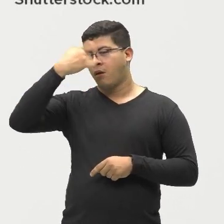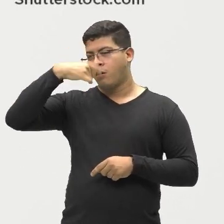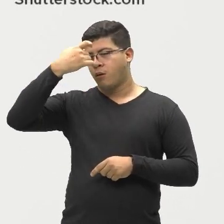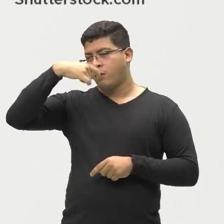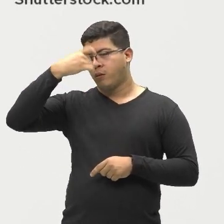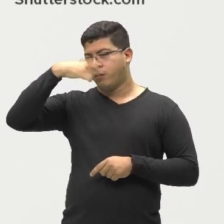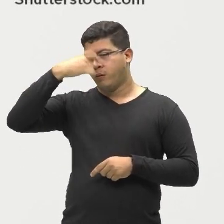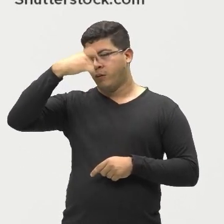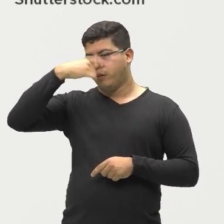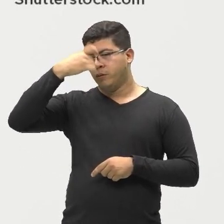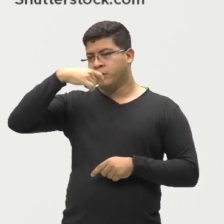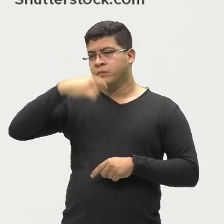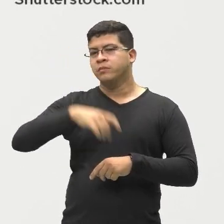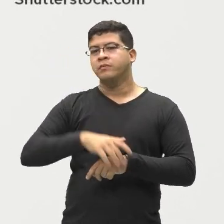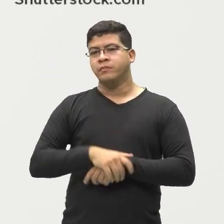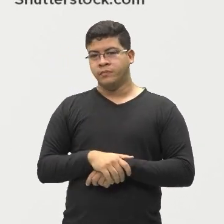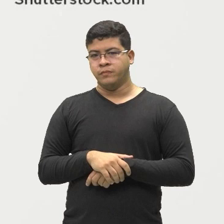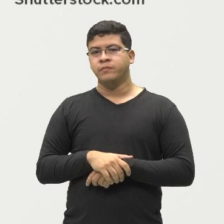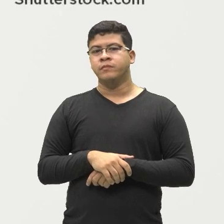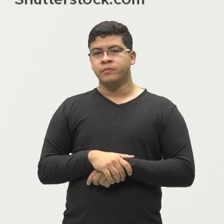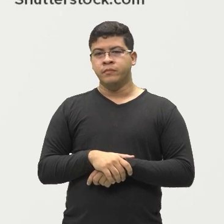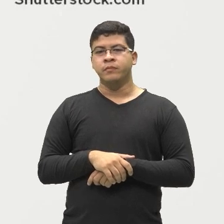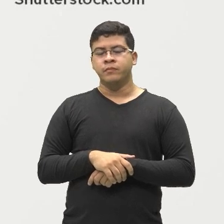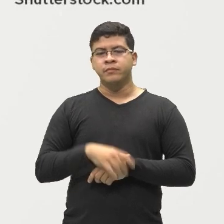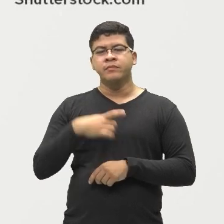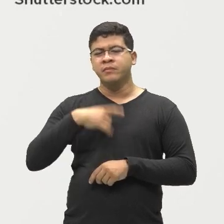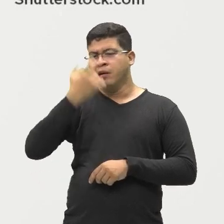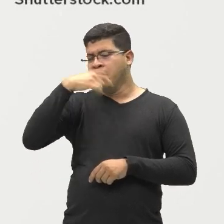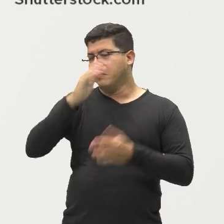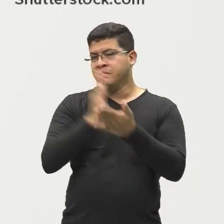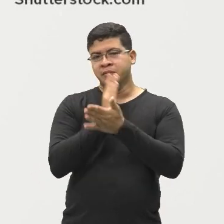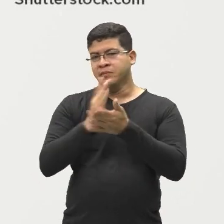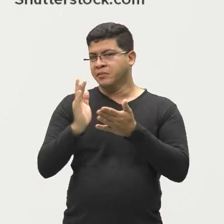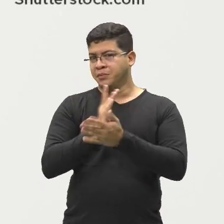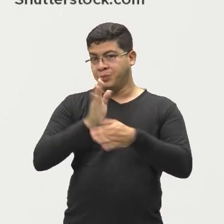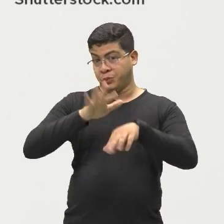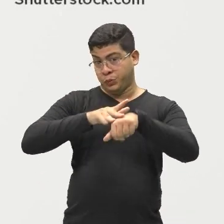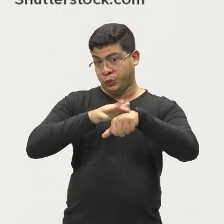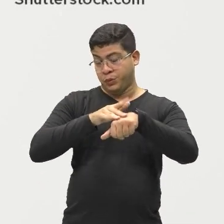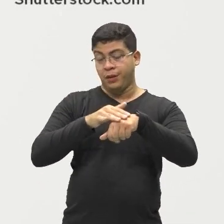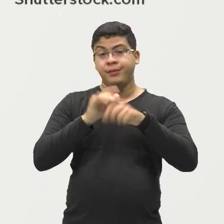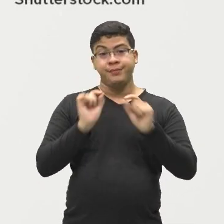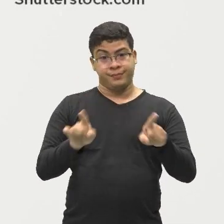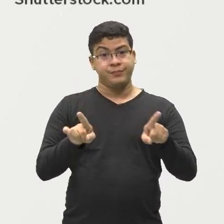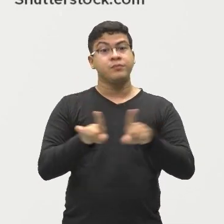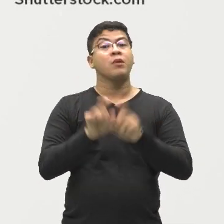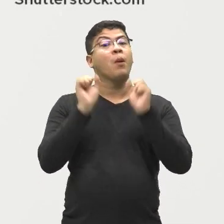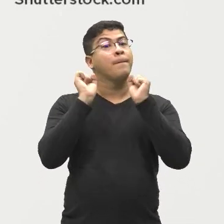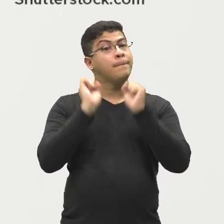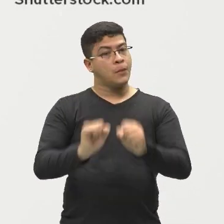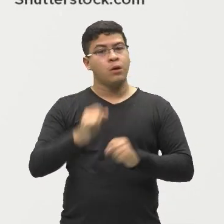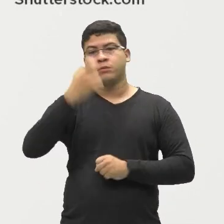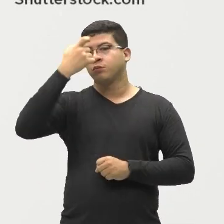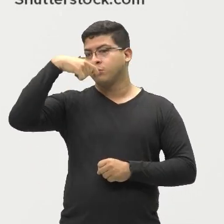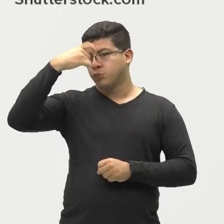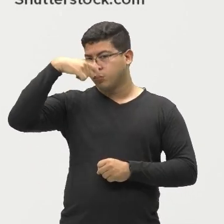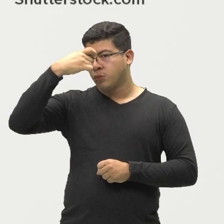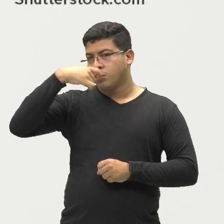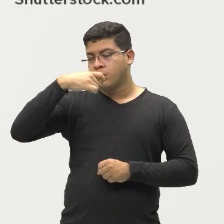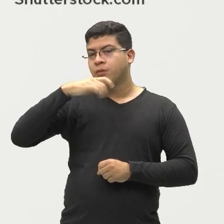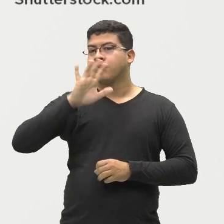está resfriada, está gripada, né? Está com alguma virose. Então, por meio da via respiratória, se o ar